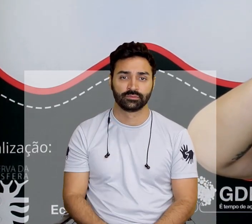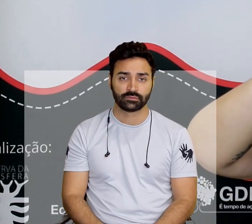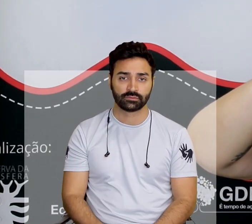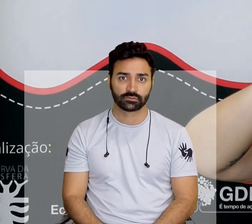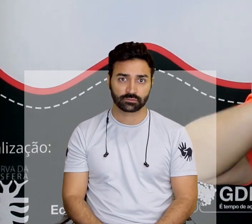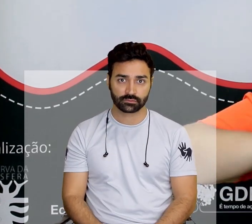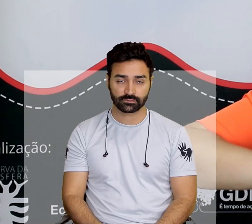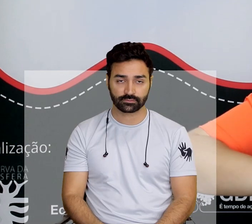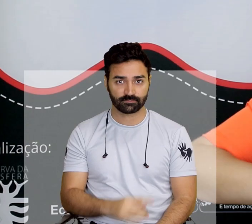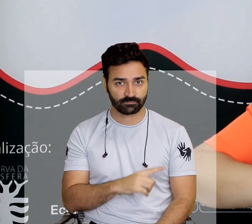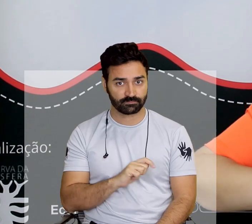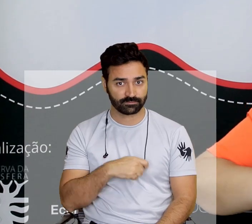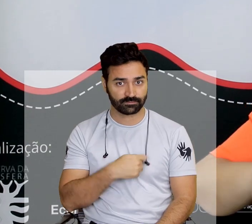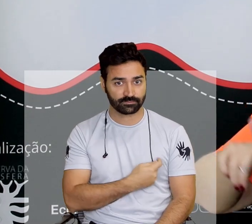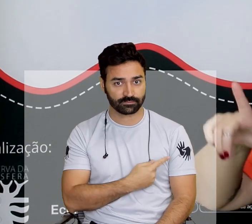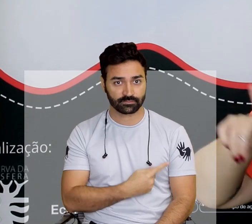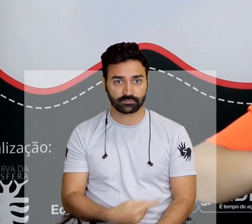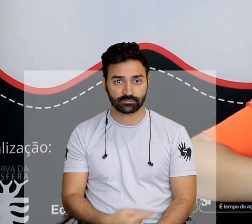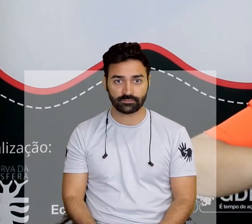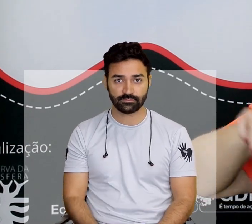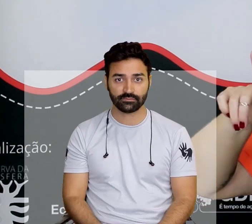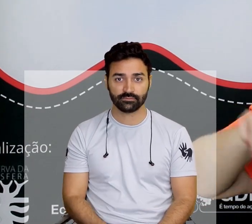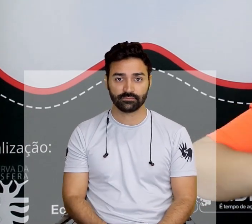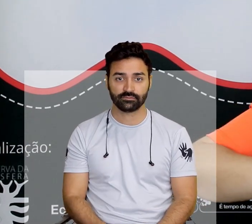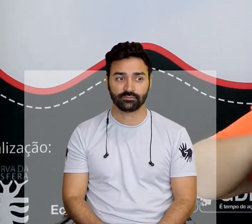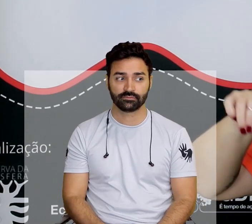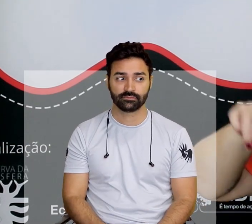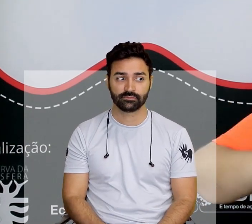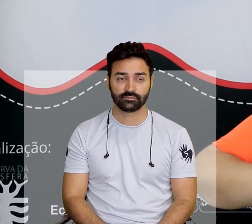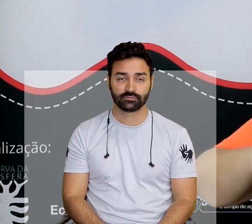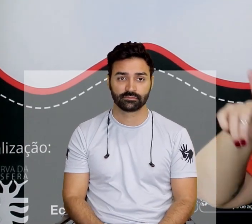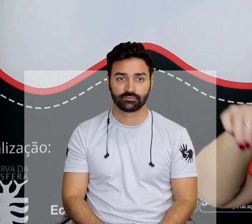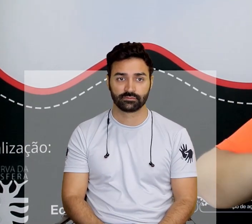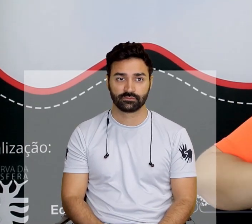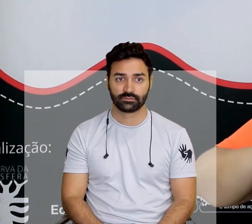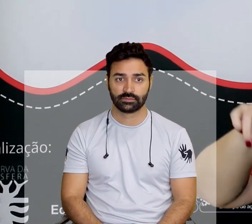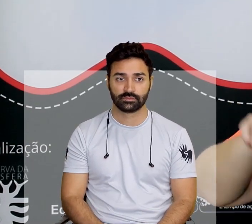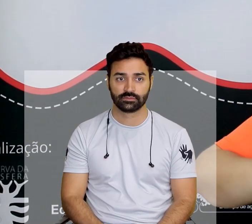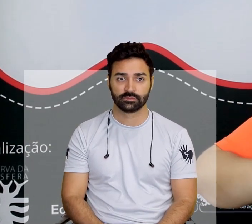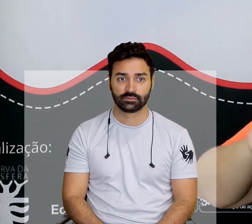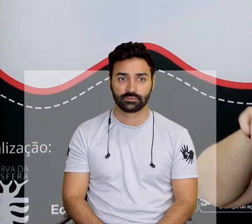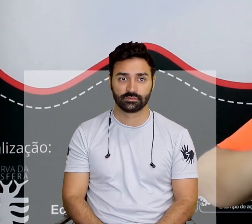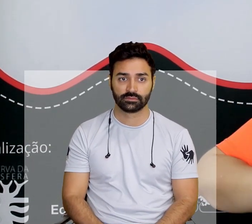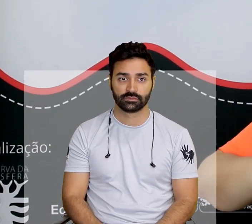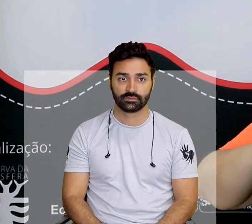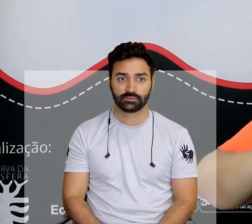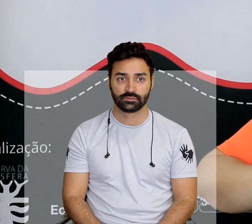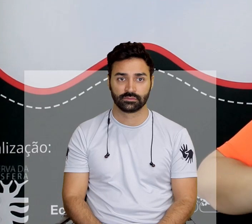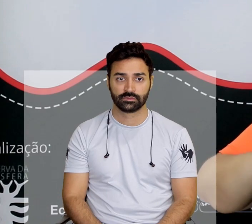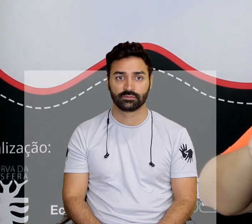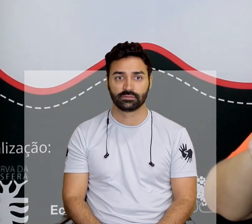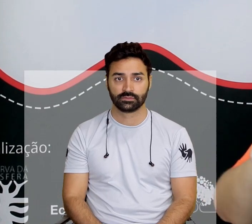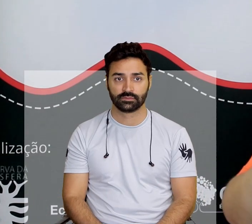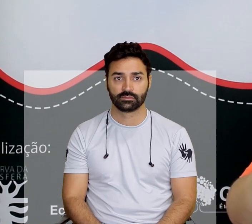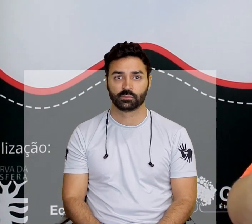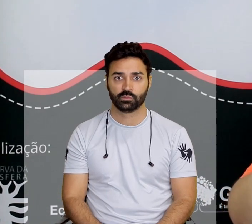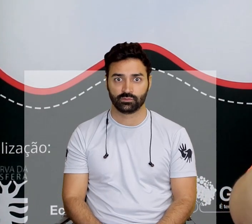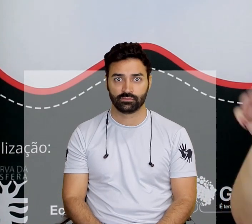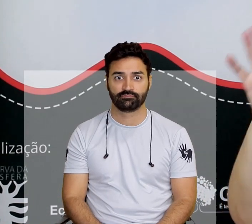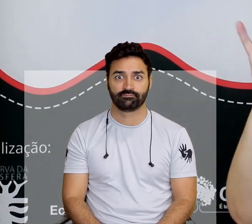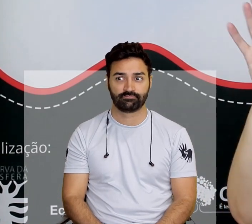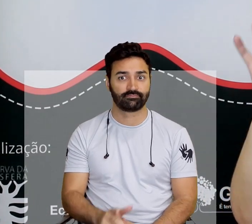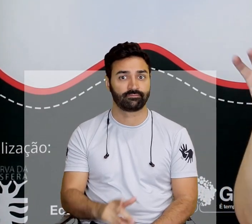L, encosta na barriga aqui, ó, alternado. Primo. Existe